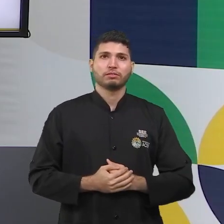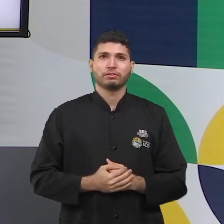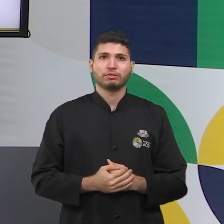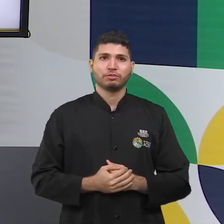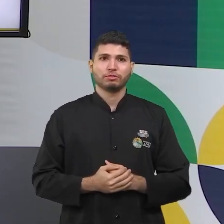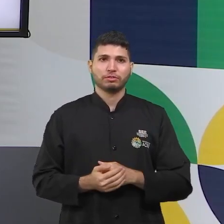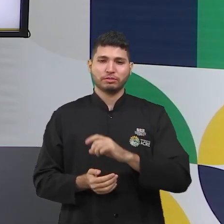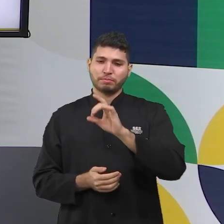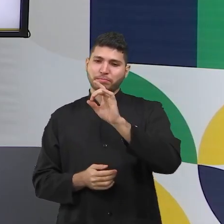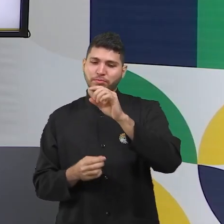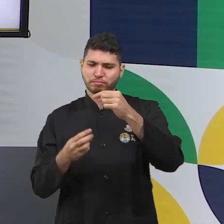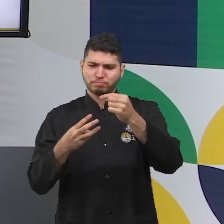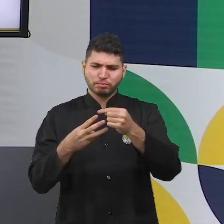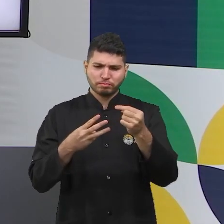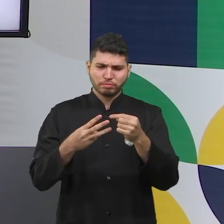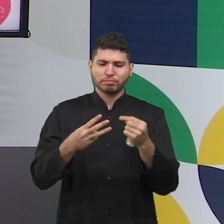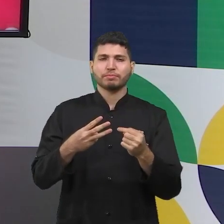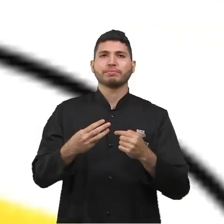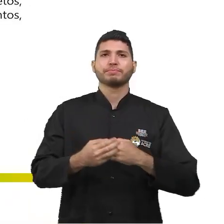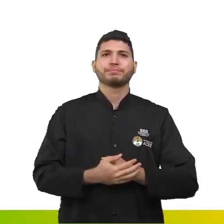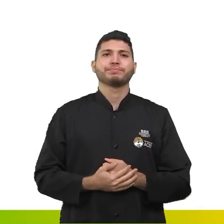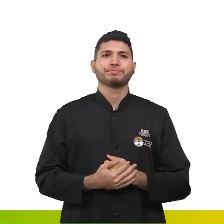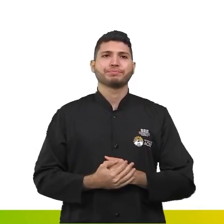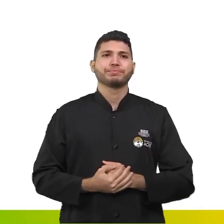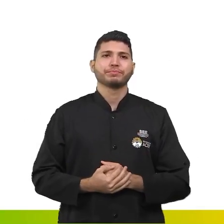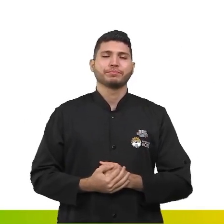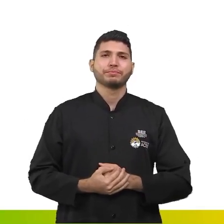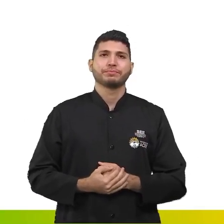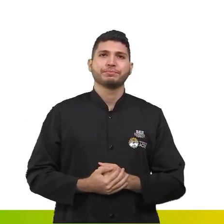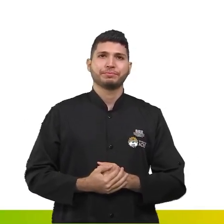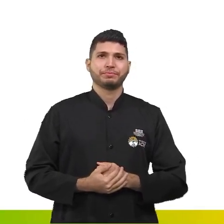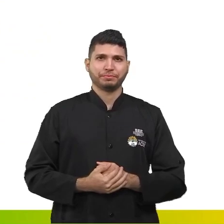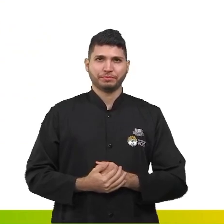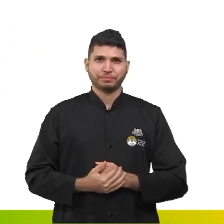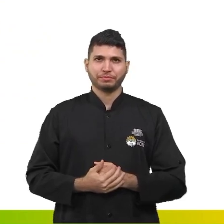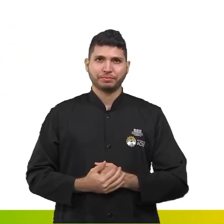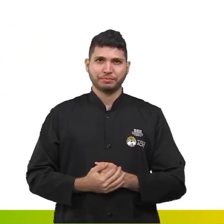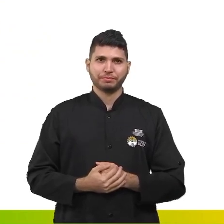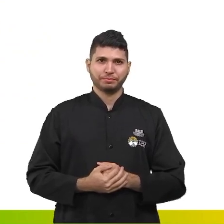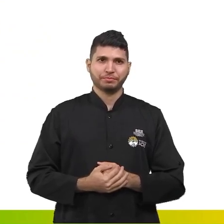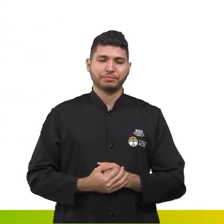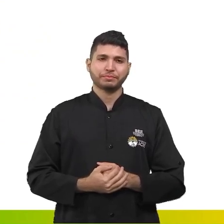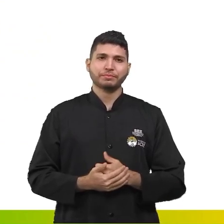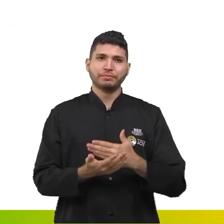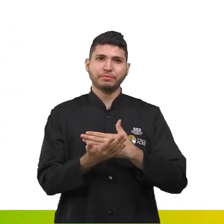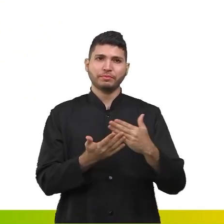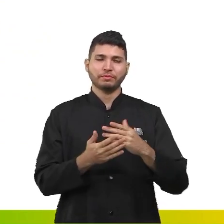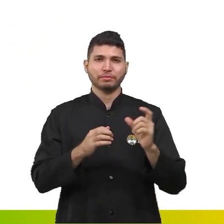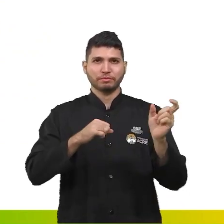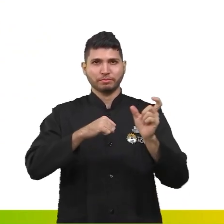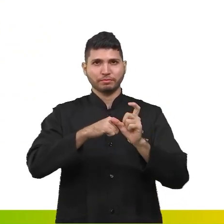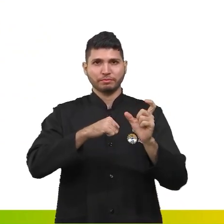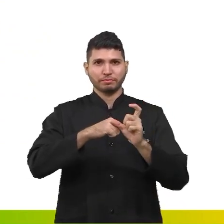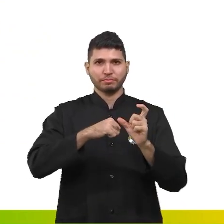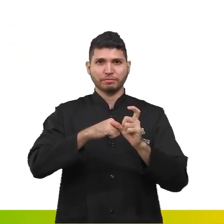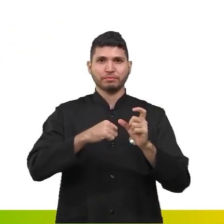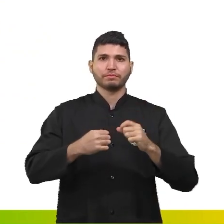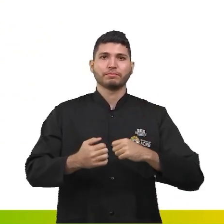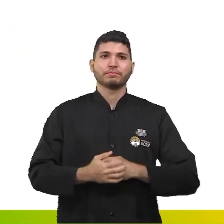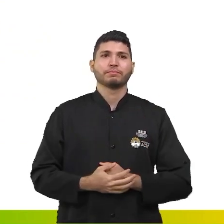cada uma dessas classes, perdão. Vamos lá. Então, vamos começar com substantivos,